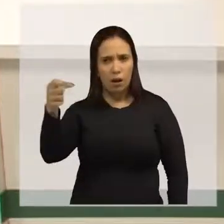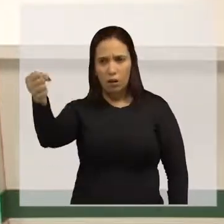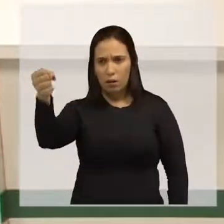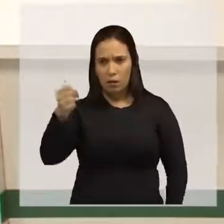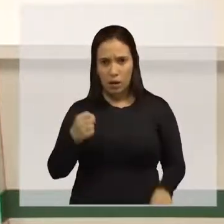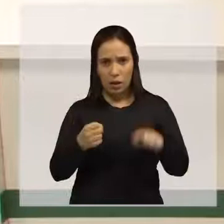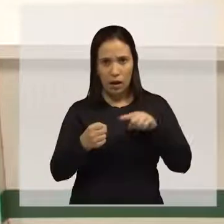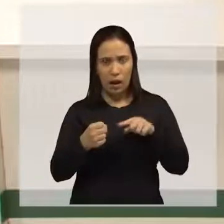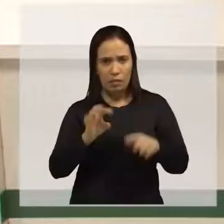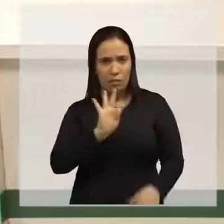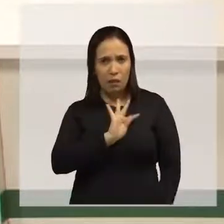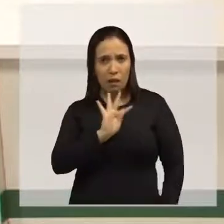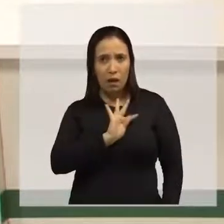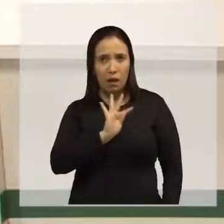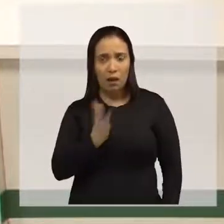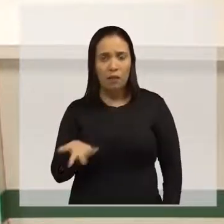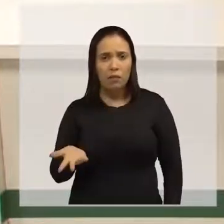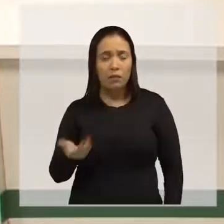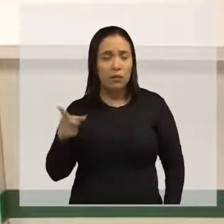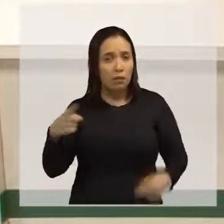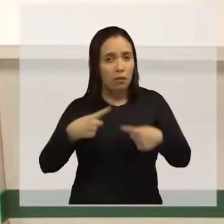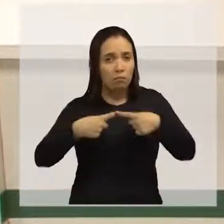dirigentes do futebol. Fazendo...